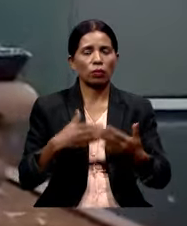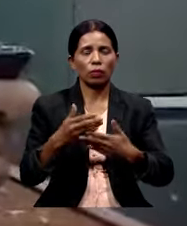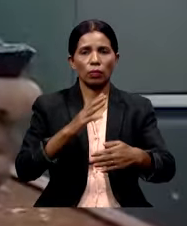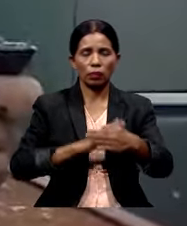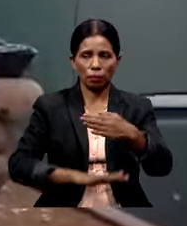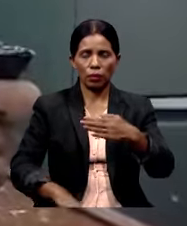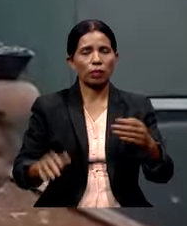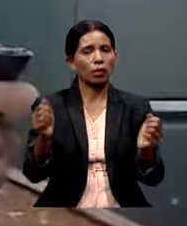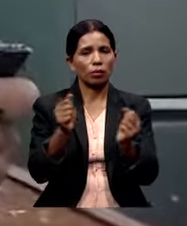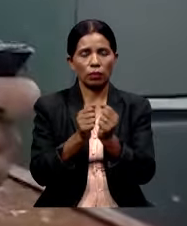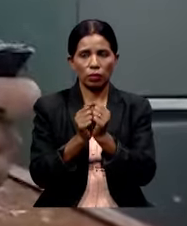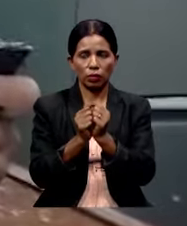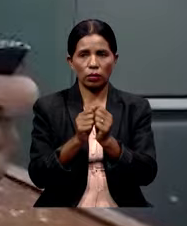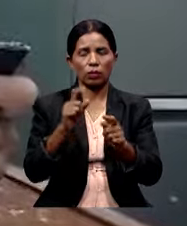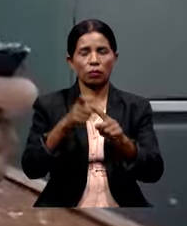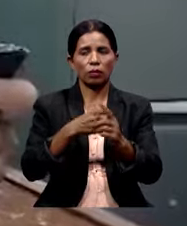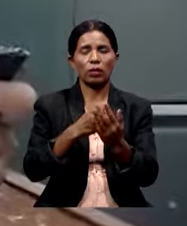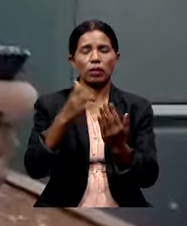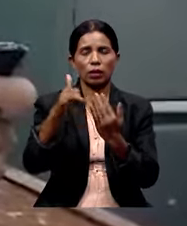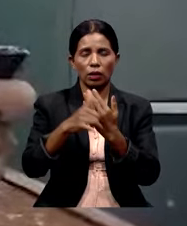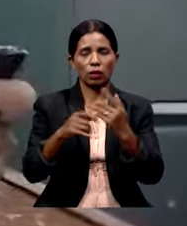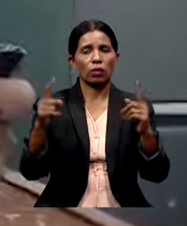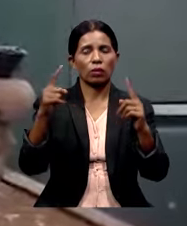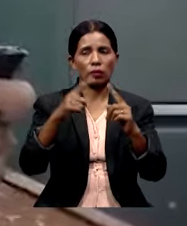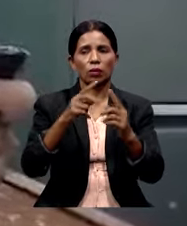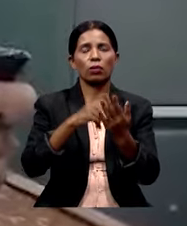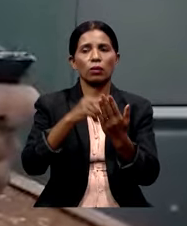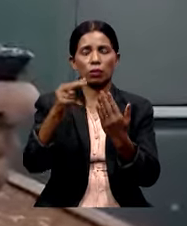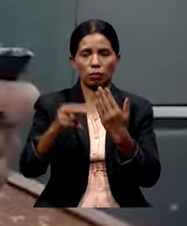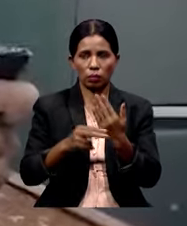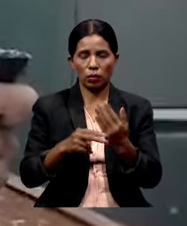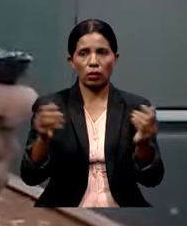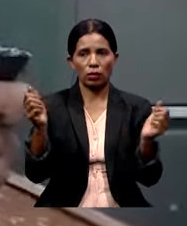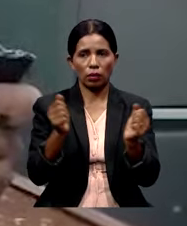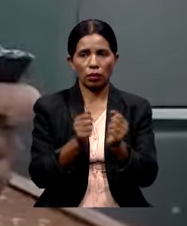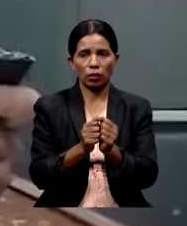hamutu total partos si janeiro to fevereiro ai to novembro ma